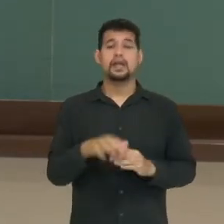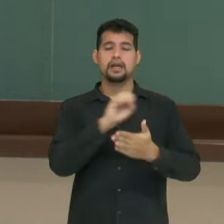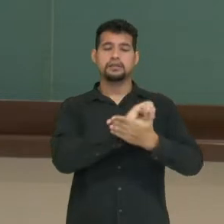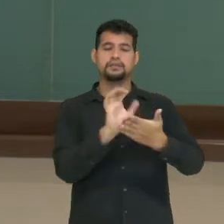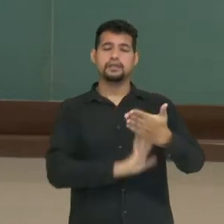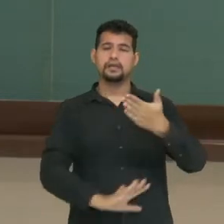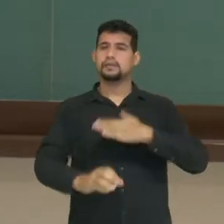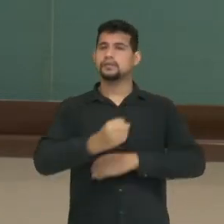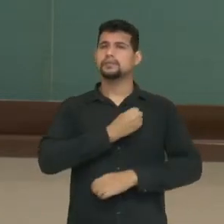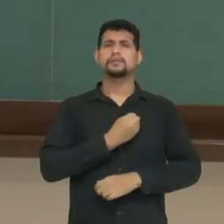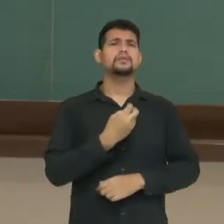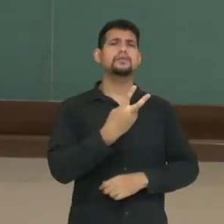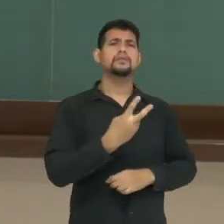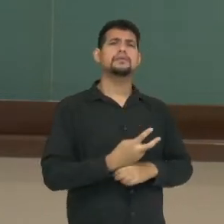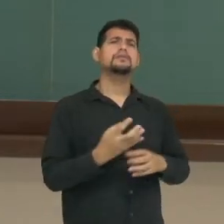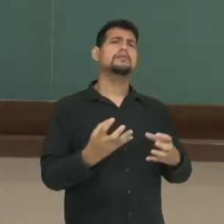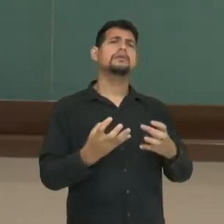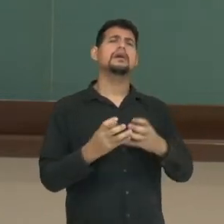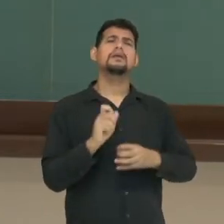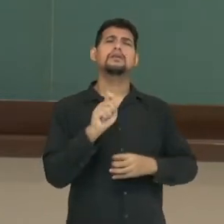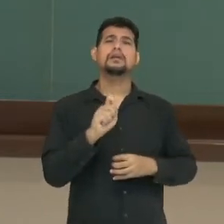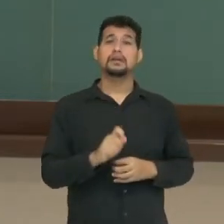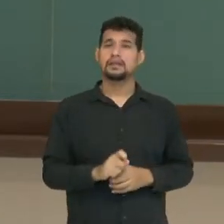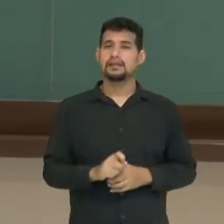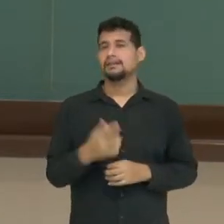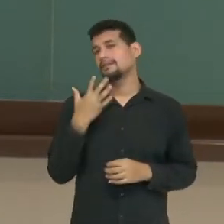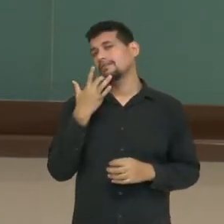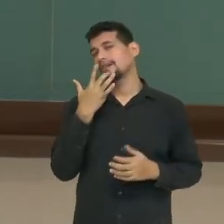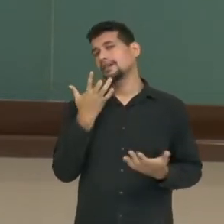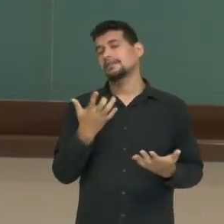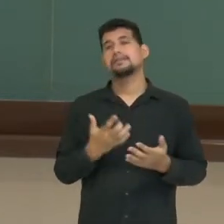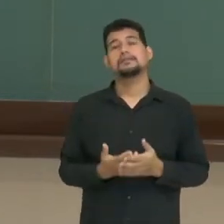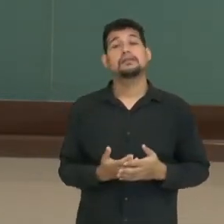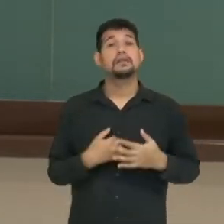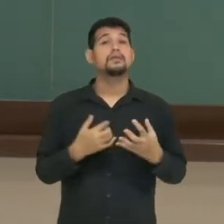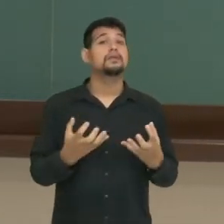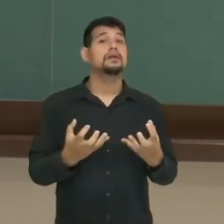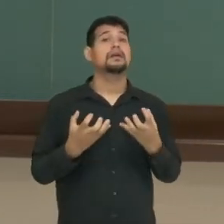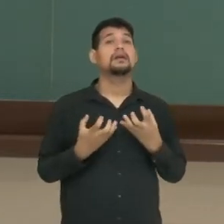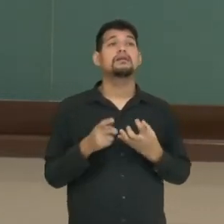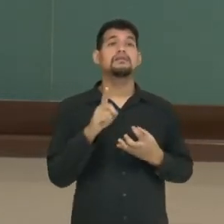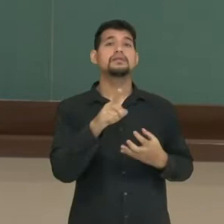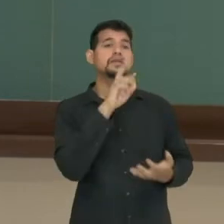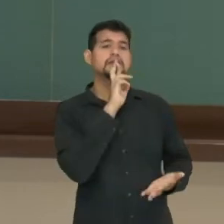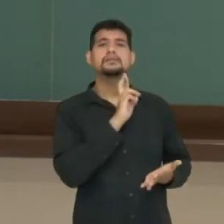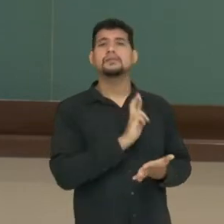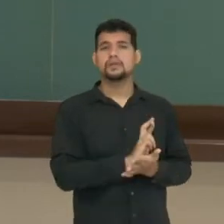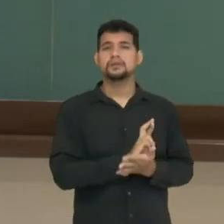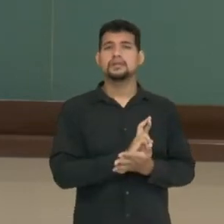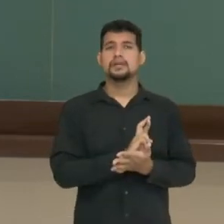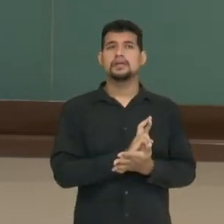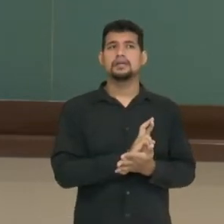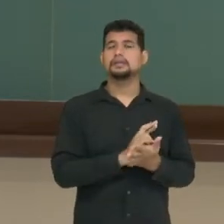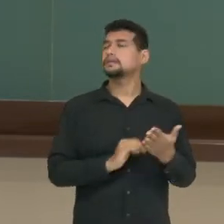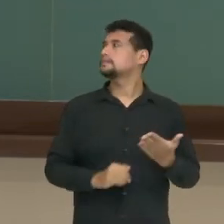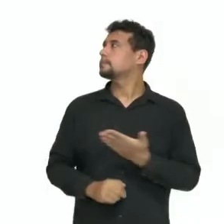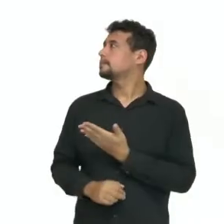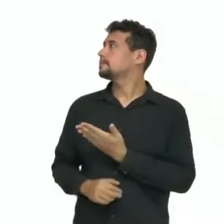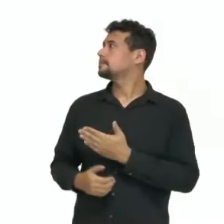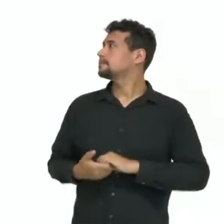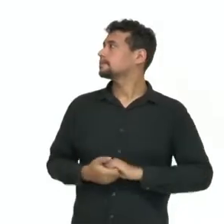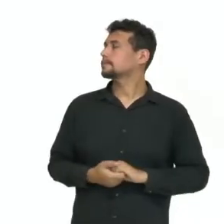2, o que eu quero de vocês? Fácil. Que você responda a esta questão.